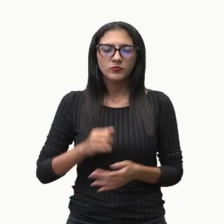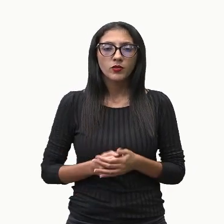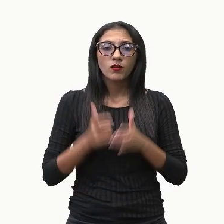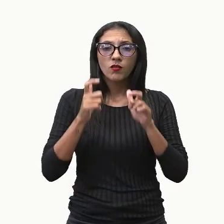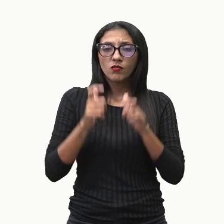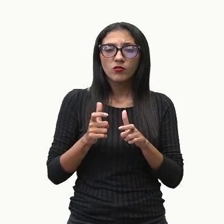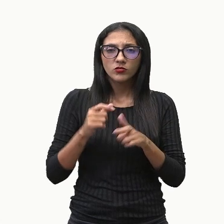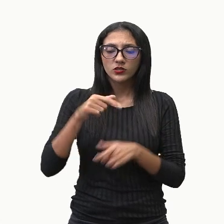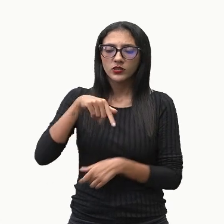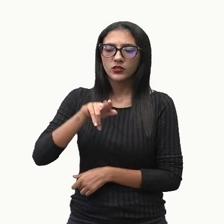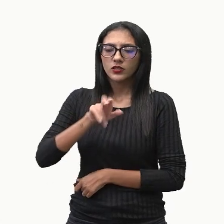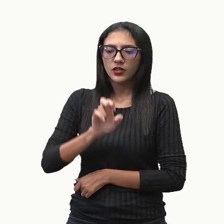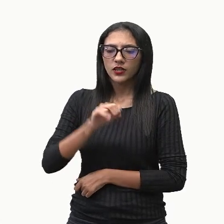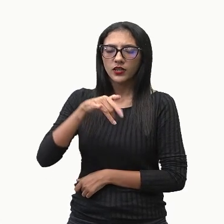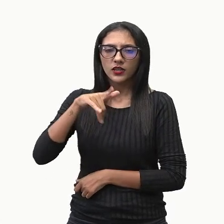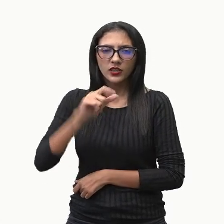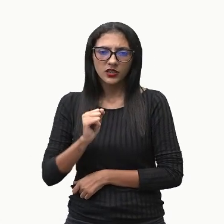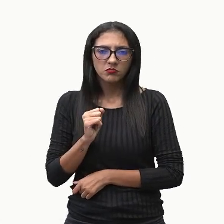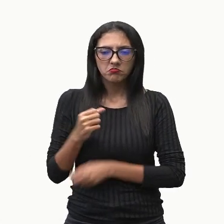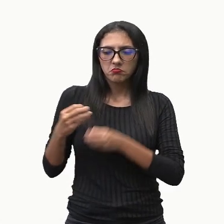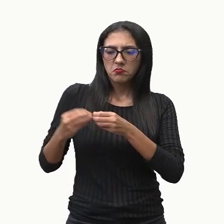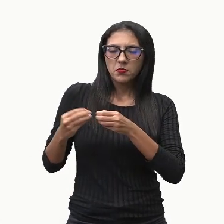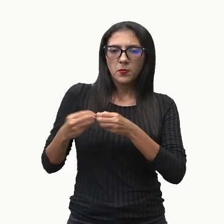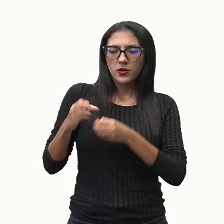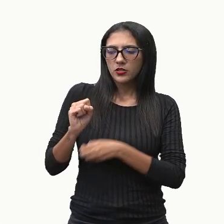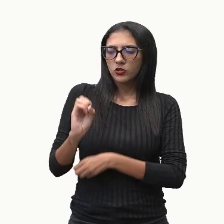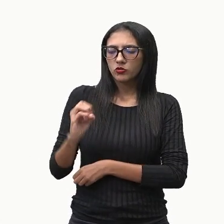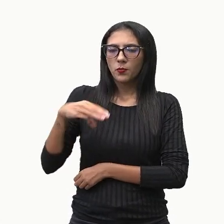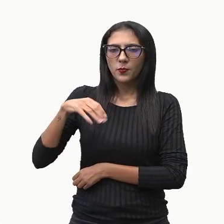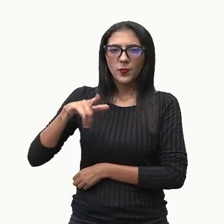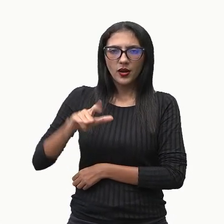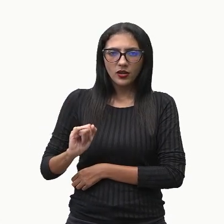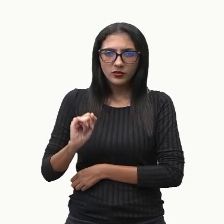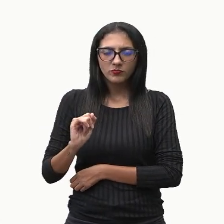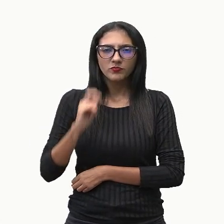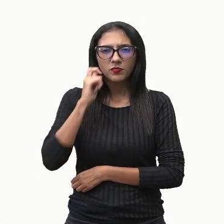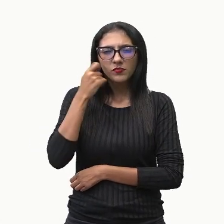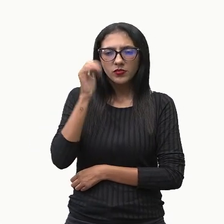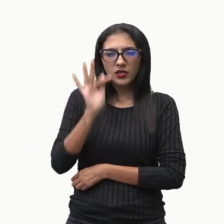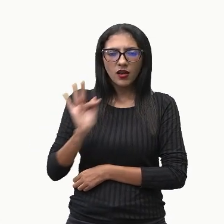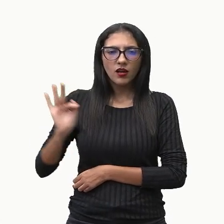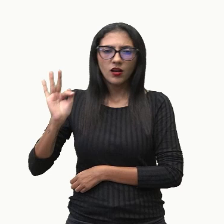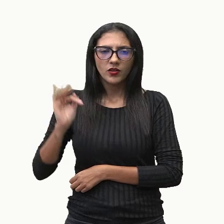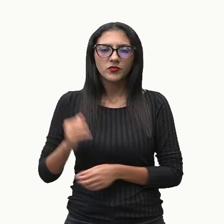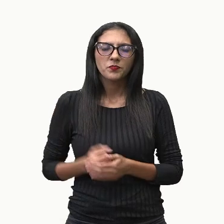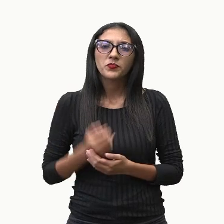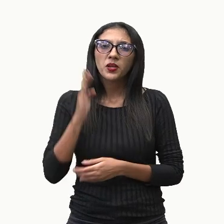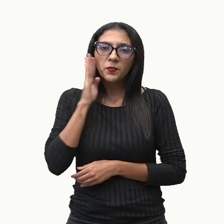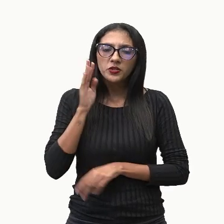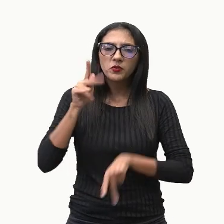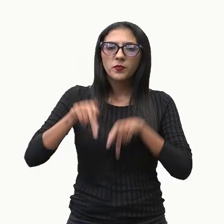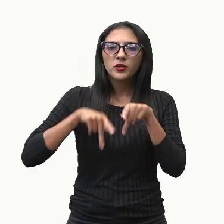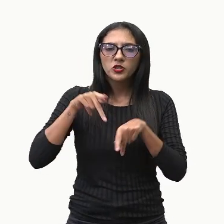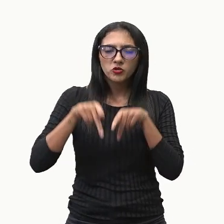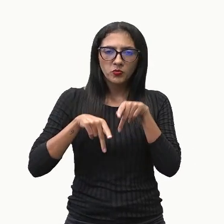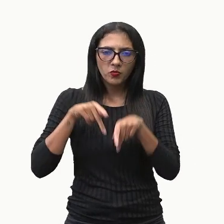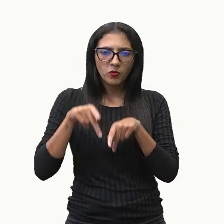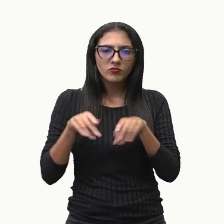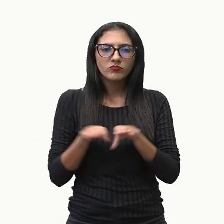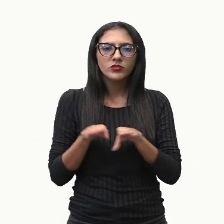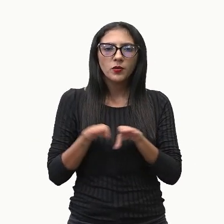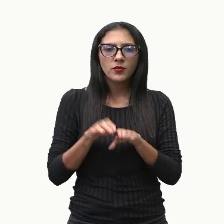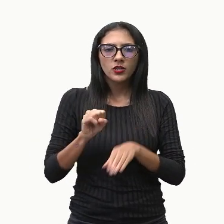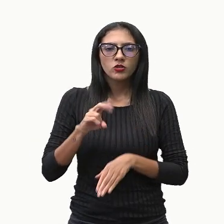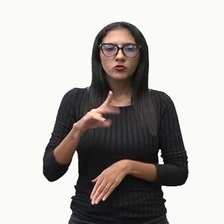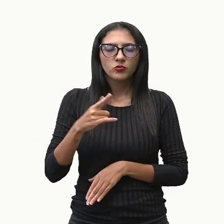Quênia, próximo lá da fronteira com a Somália. A origem dos refugiados, principalmente somalis, mas também de países vizinhos como Sudão